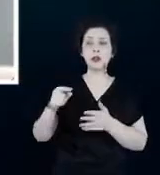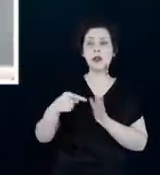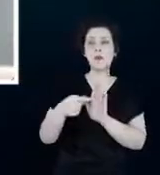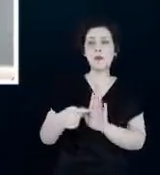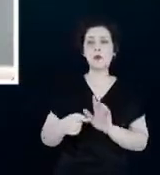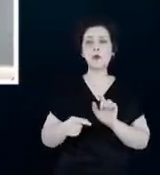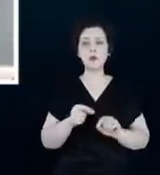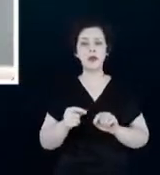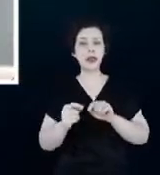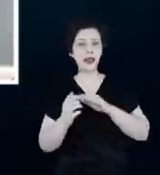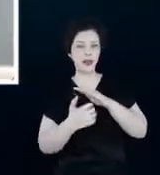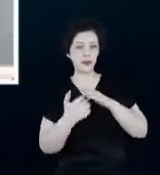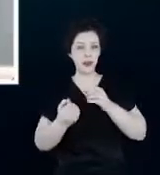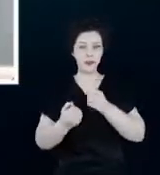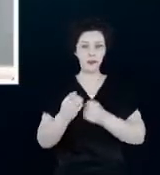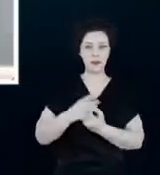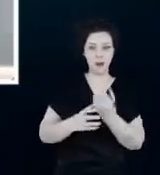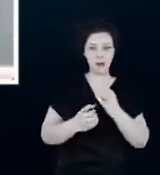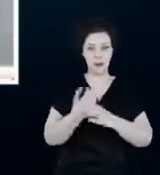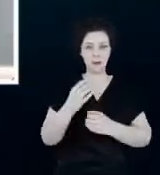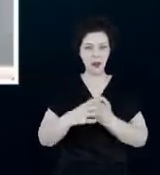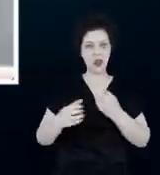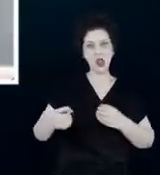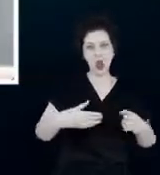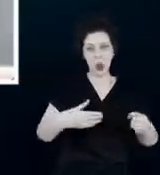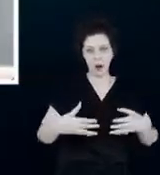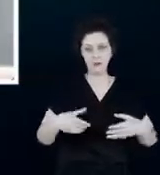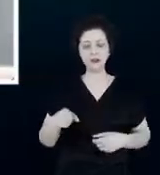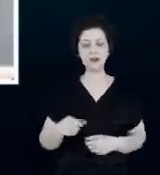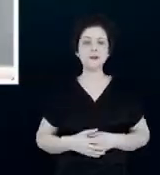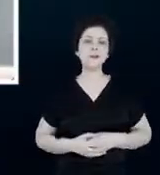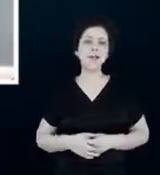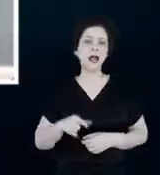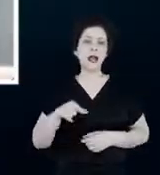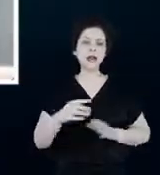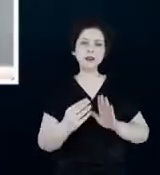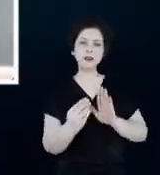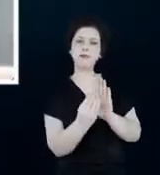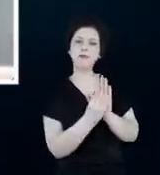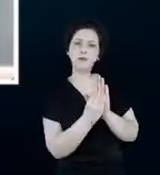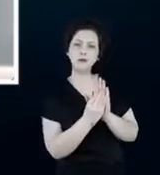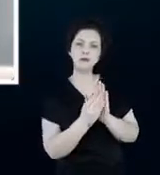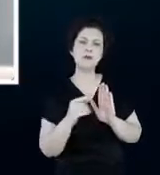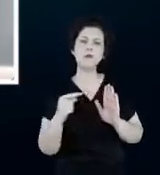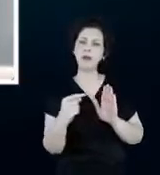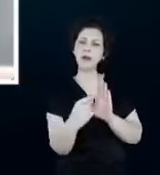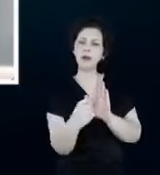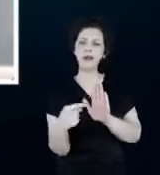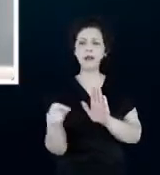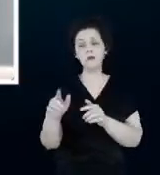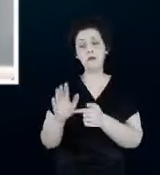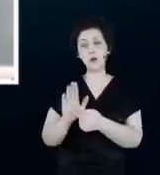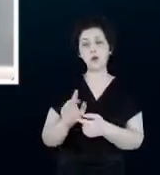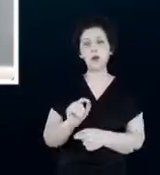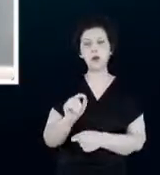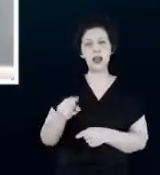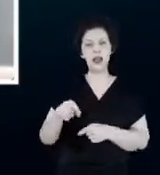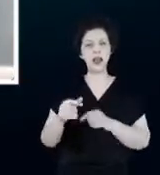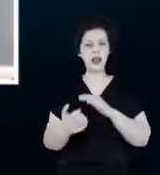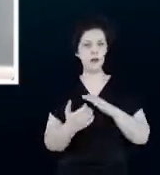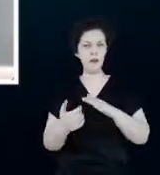das startups, e aqui, né, está colocado que as startups são